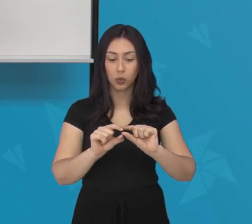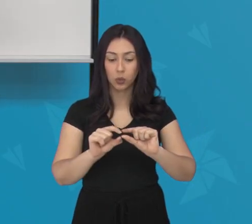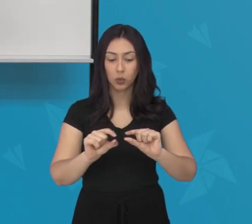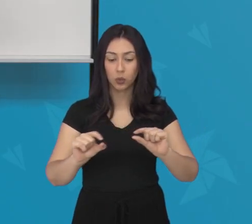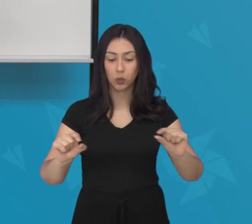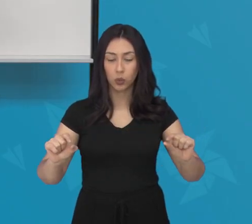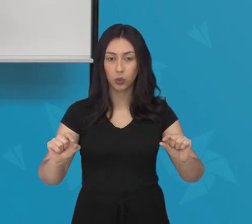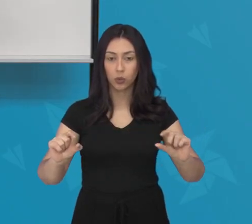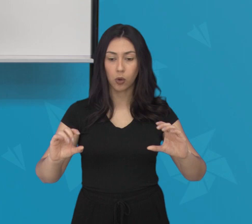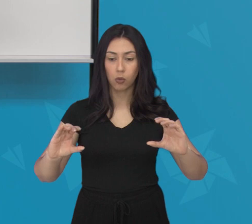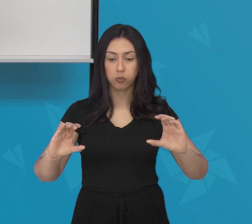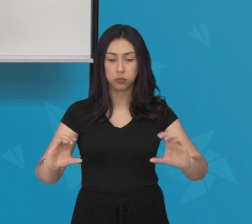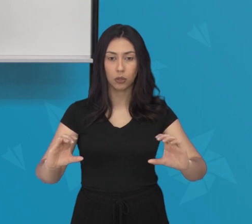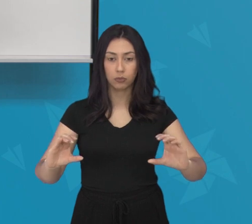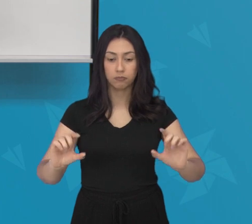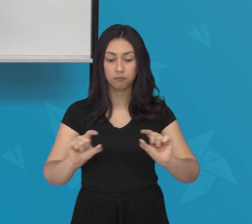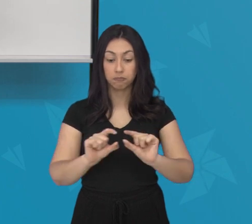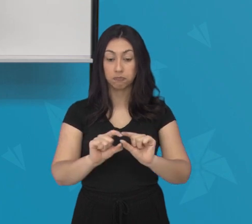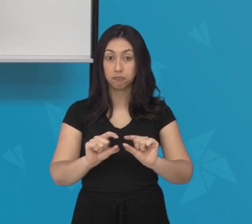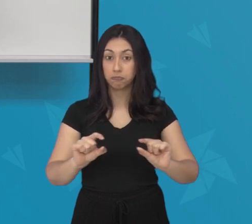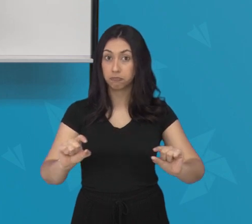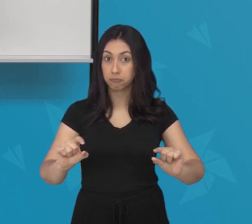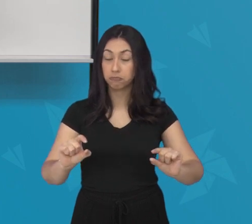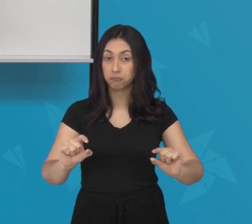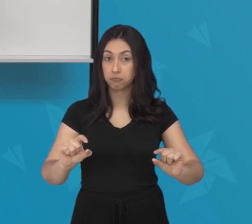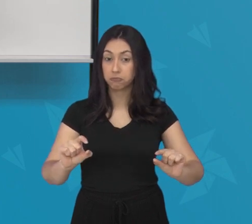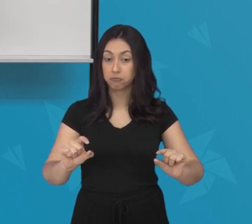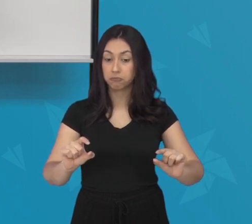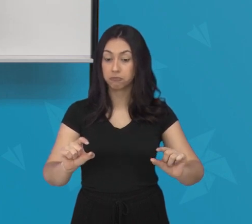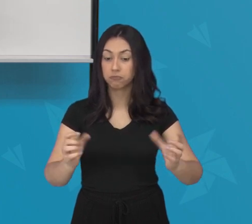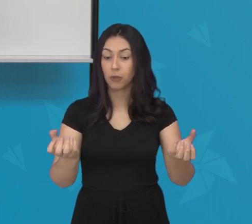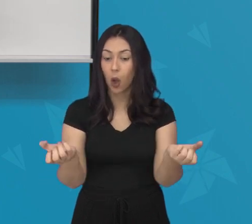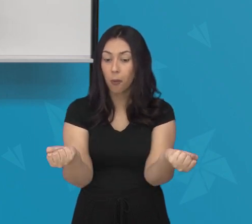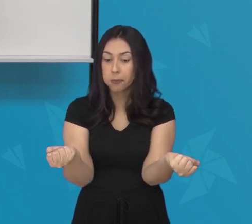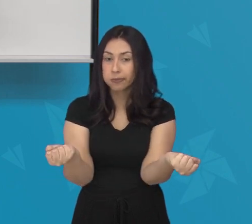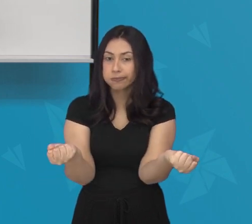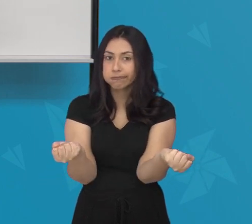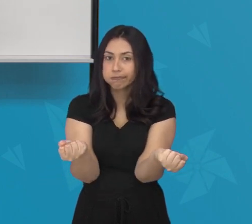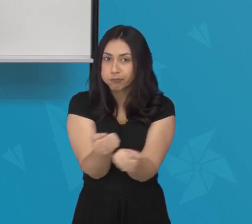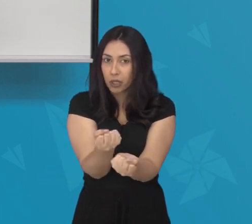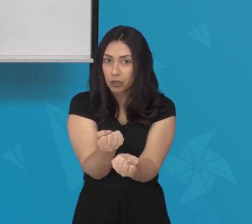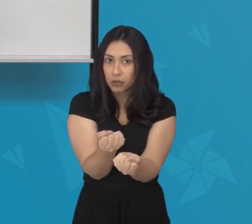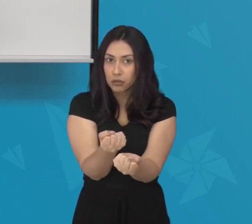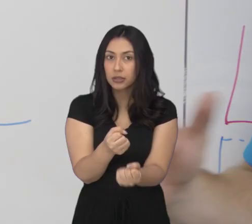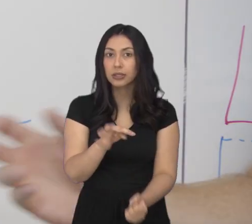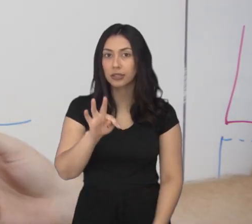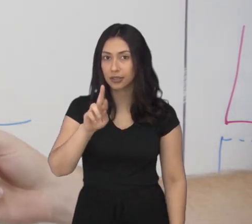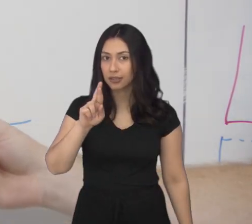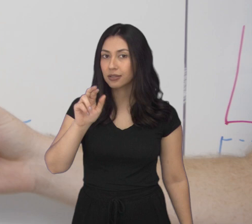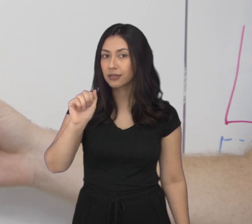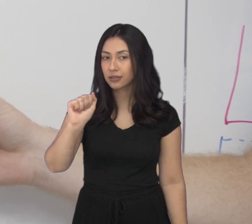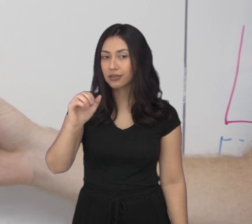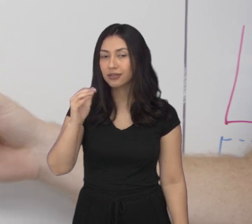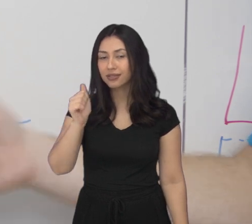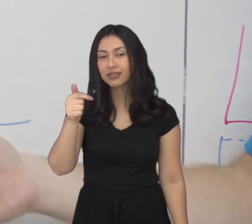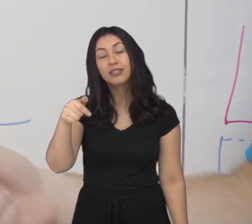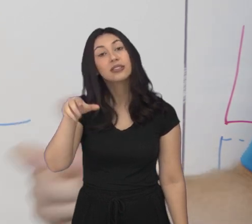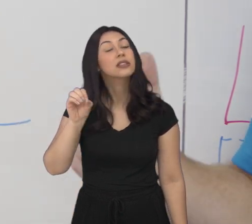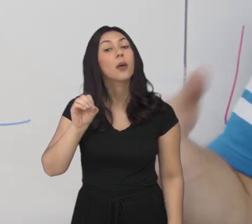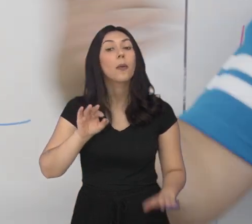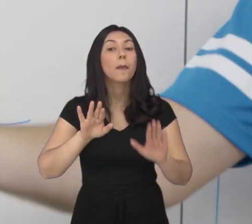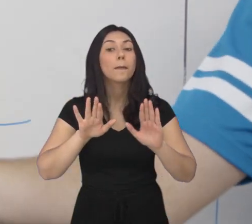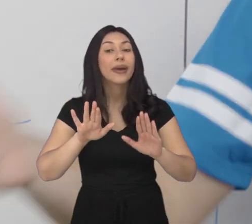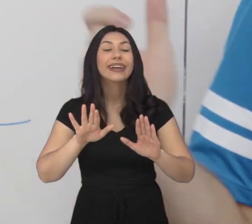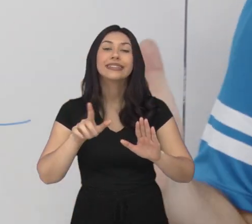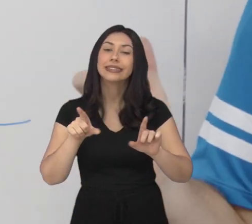por um cabo. A força que esse cabo aplica nos dois corpos a gente chama de tração, pura e simplesmente. Mas essa